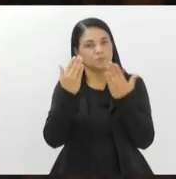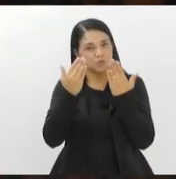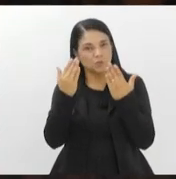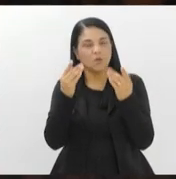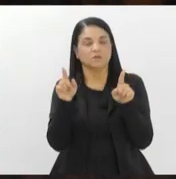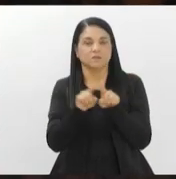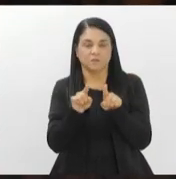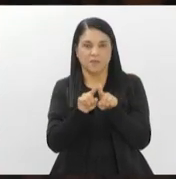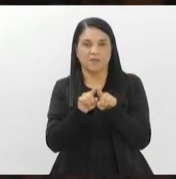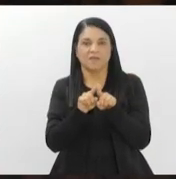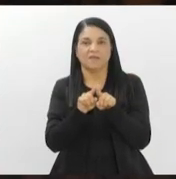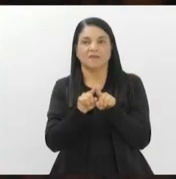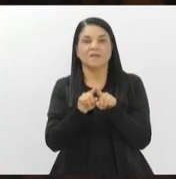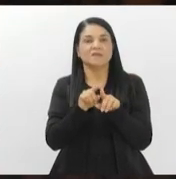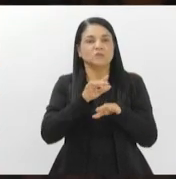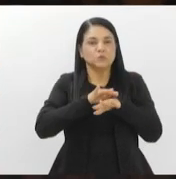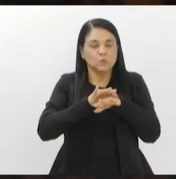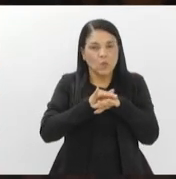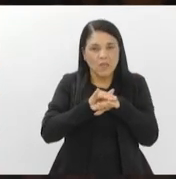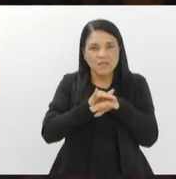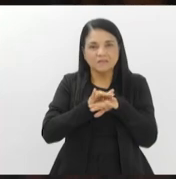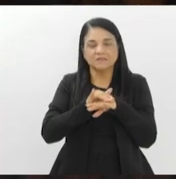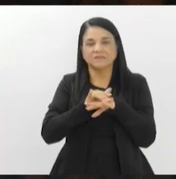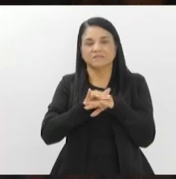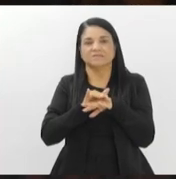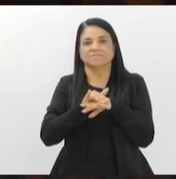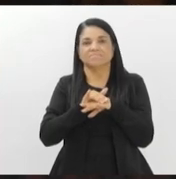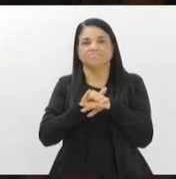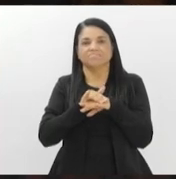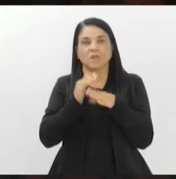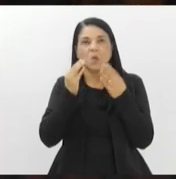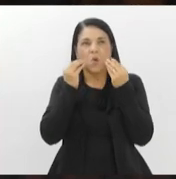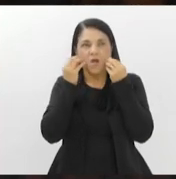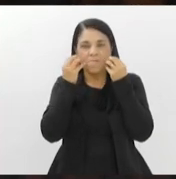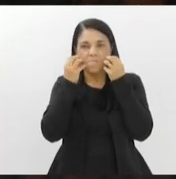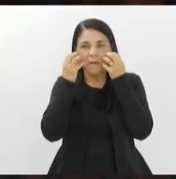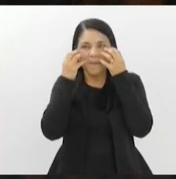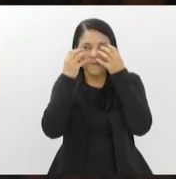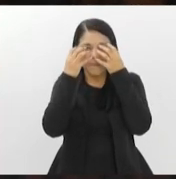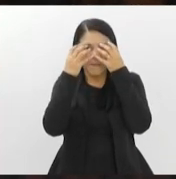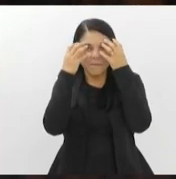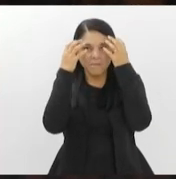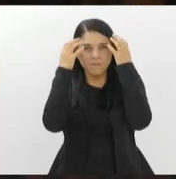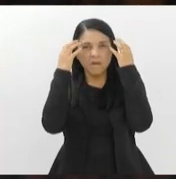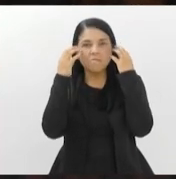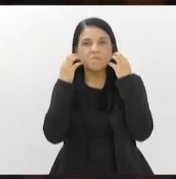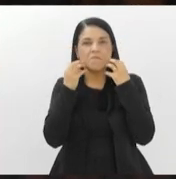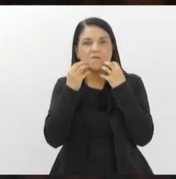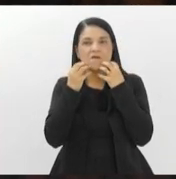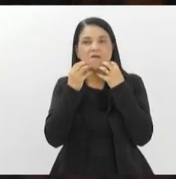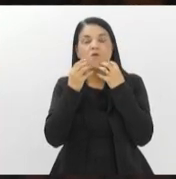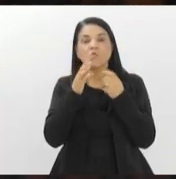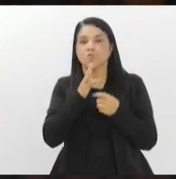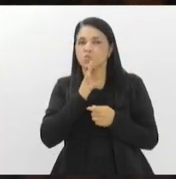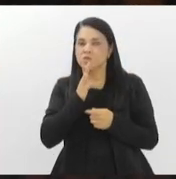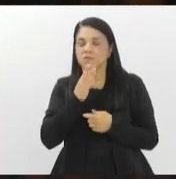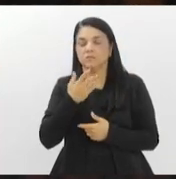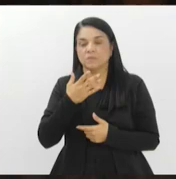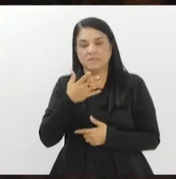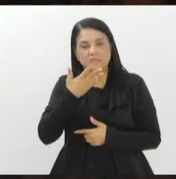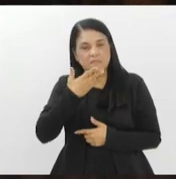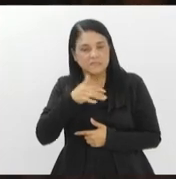Muitas vezes, essas doenças começam pelo rosto, né, deputado Carlos Mink? Como eu conheço uma